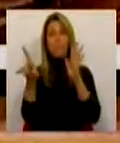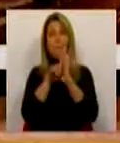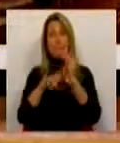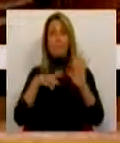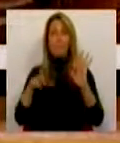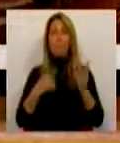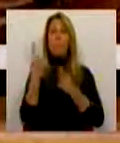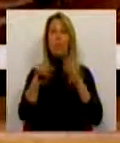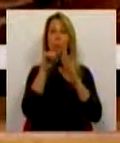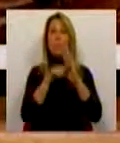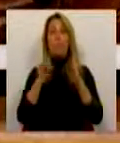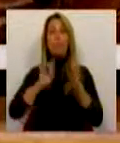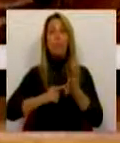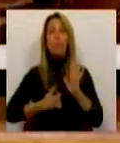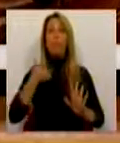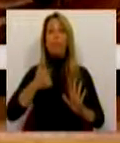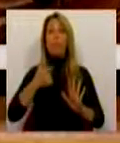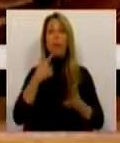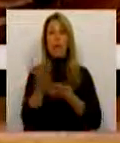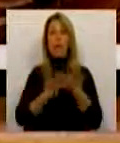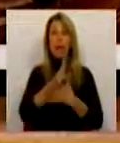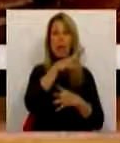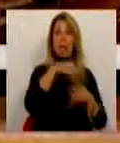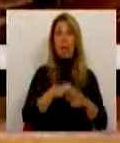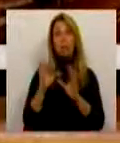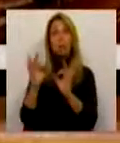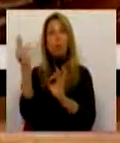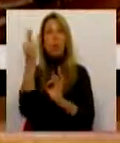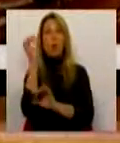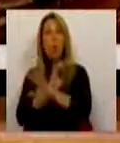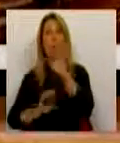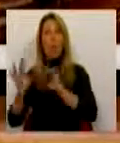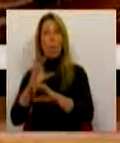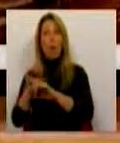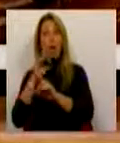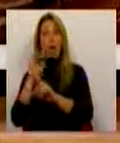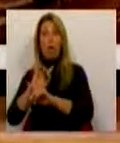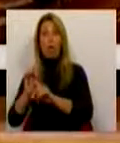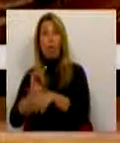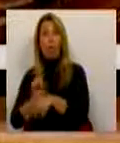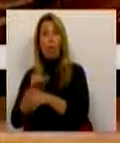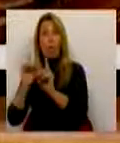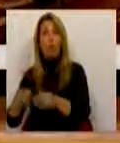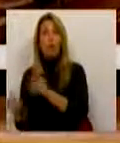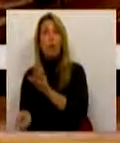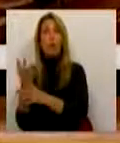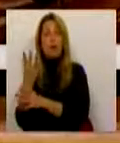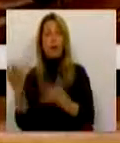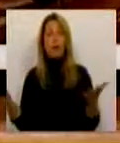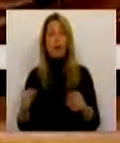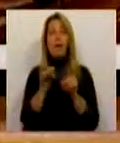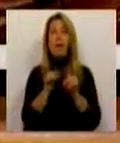de alguns dos princípios fundamentais do mercado interno e da própria União Europeia desde a sua fundação, e a garantia de que a incorporação